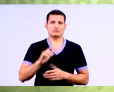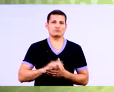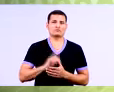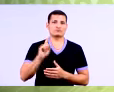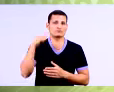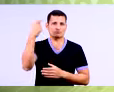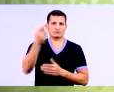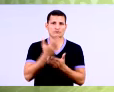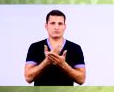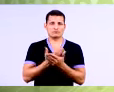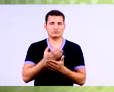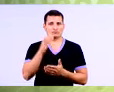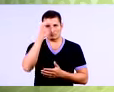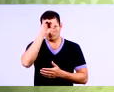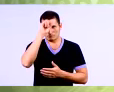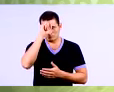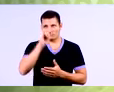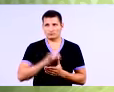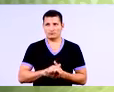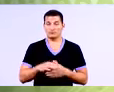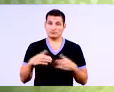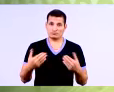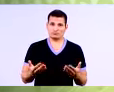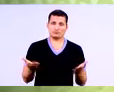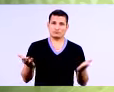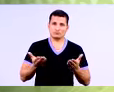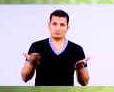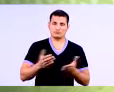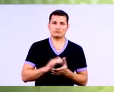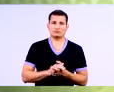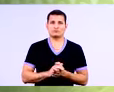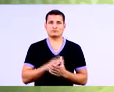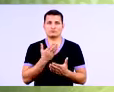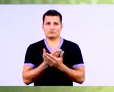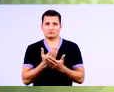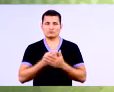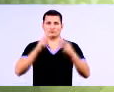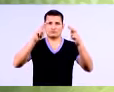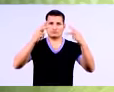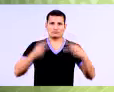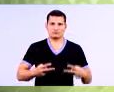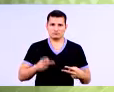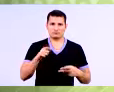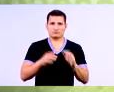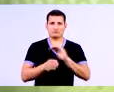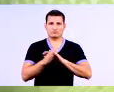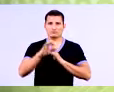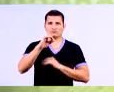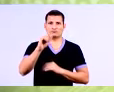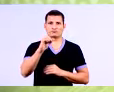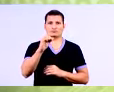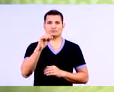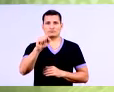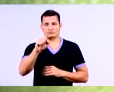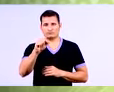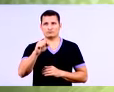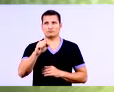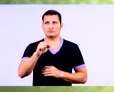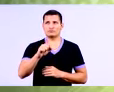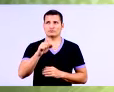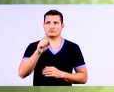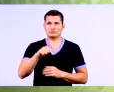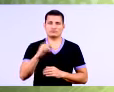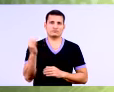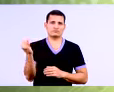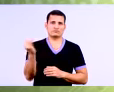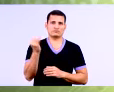as próximas aulas. Então, hoje nós vimos que o HTML, que é a entrada de dados através do HTML, é de